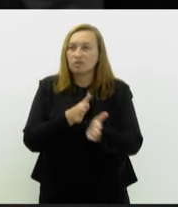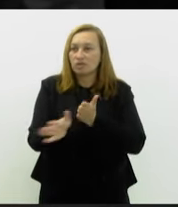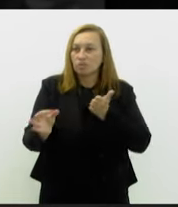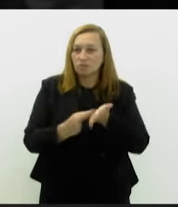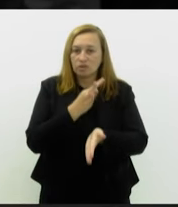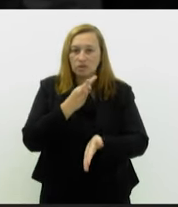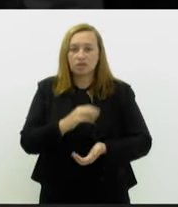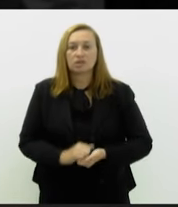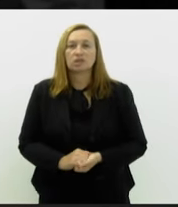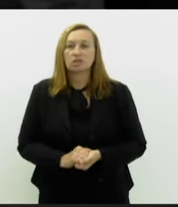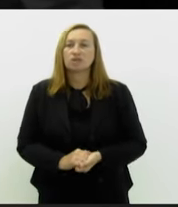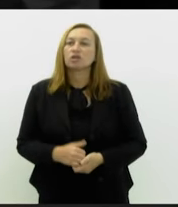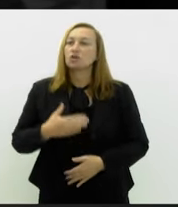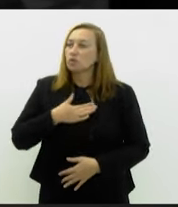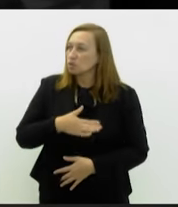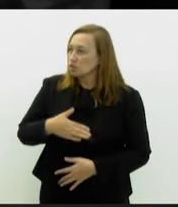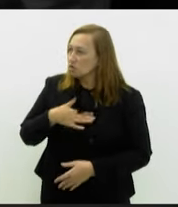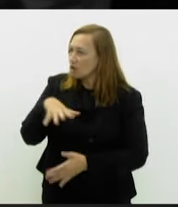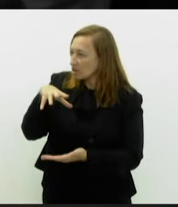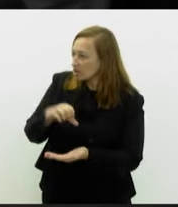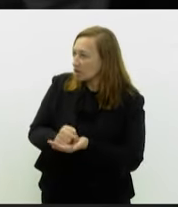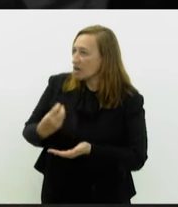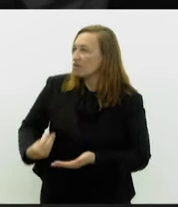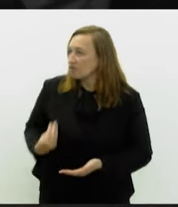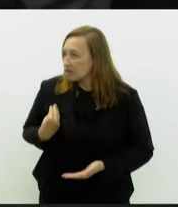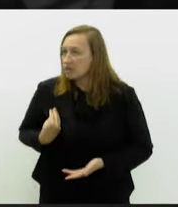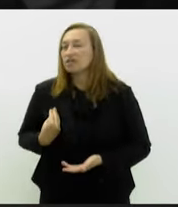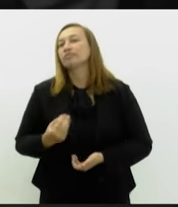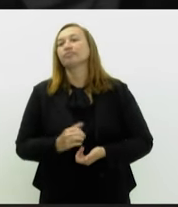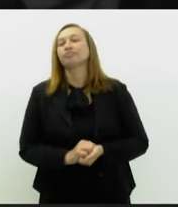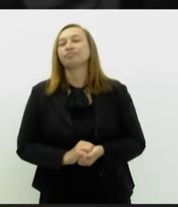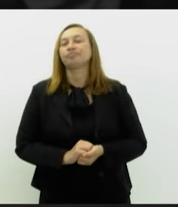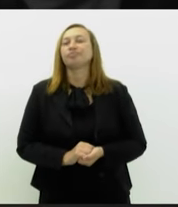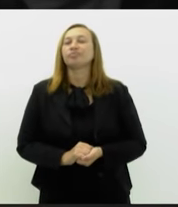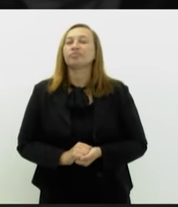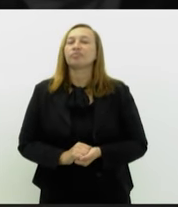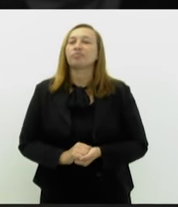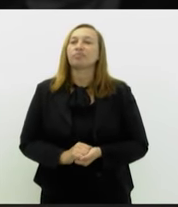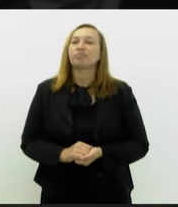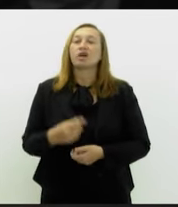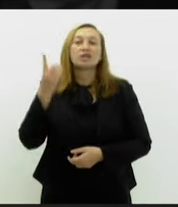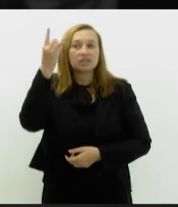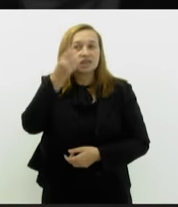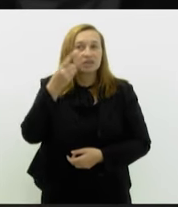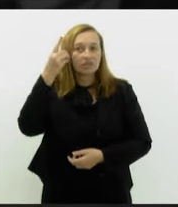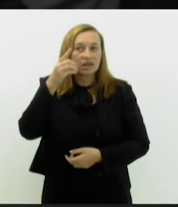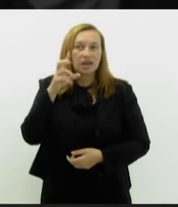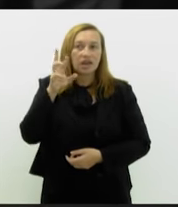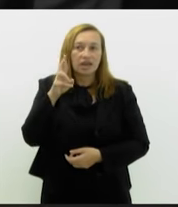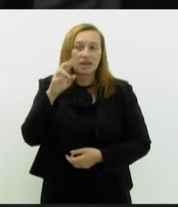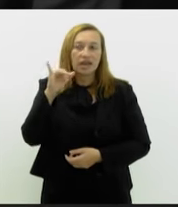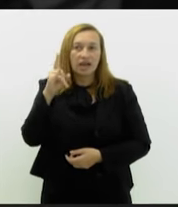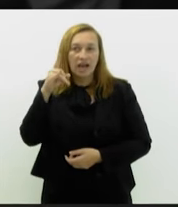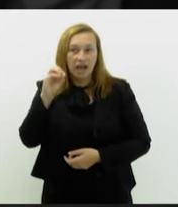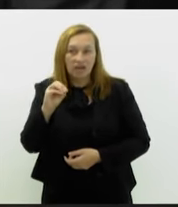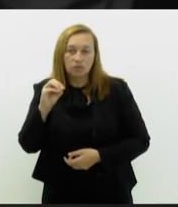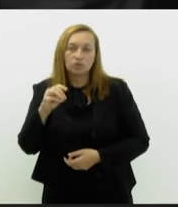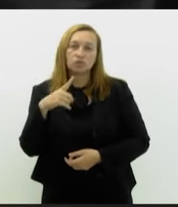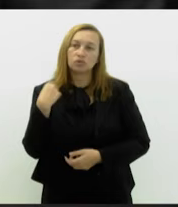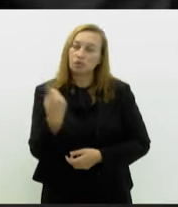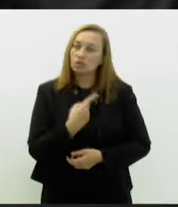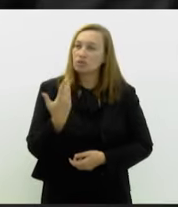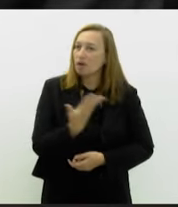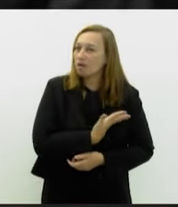publicação. Gostaria de registrar a presença do ilustre deputado Ricardo Abraão, nosso companheiro